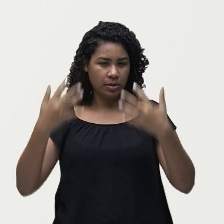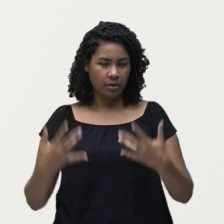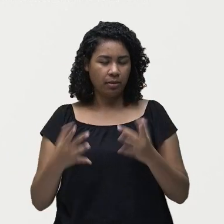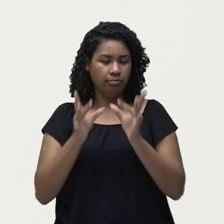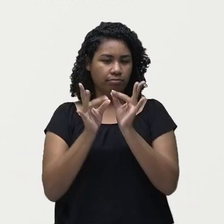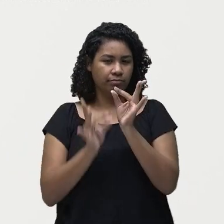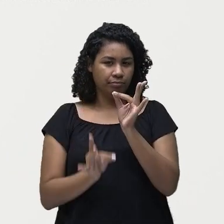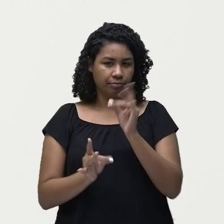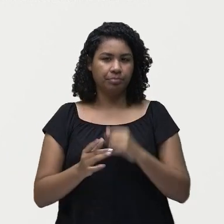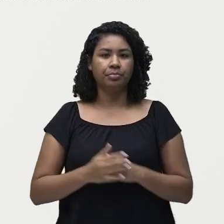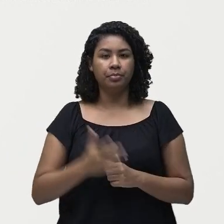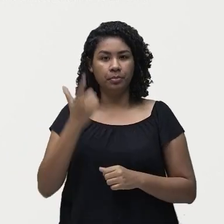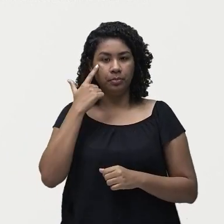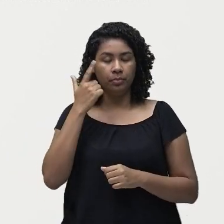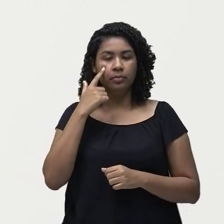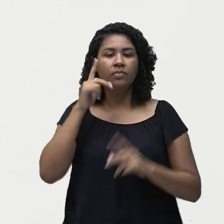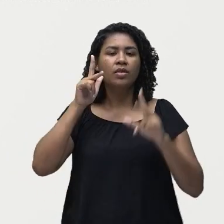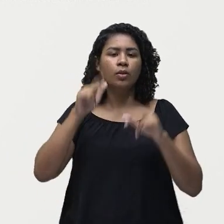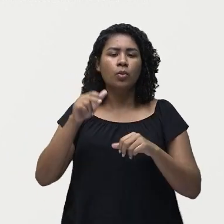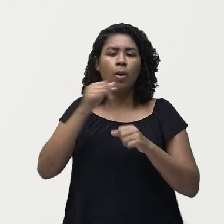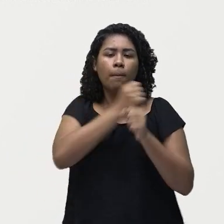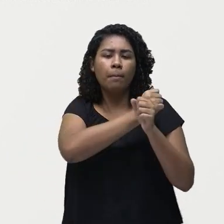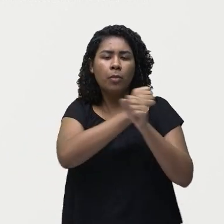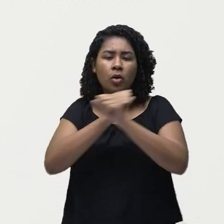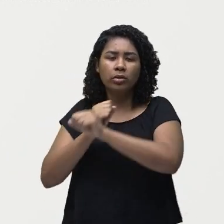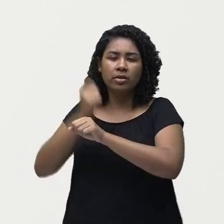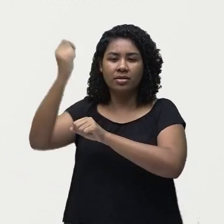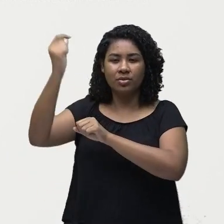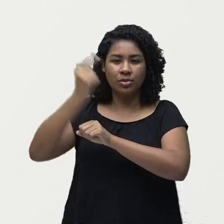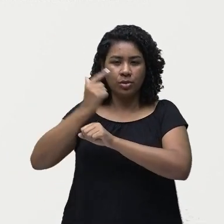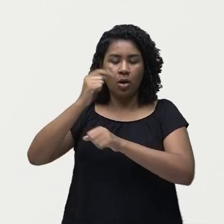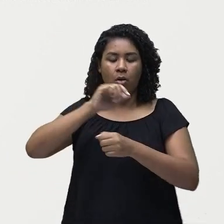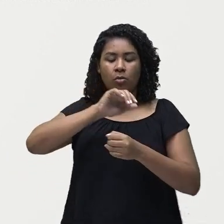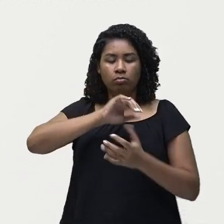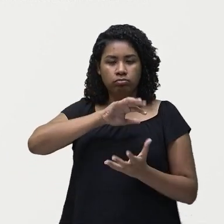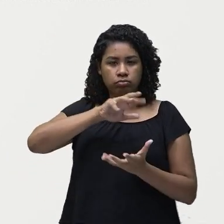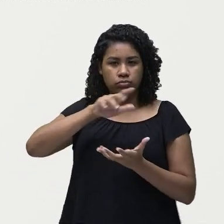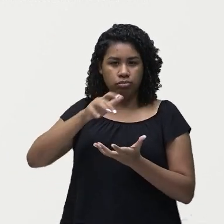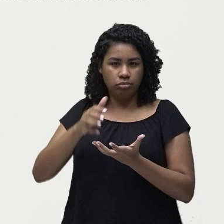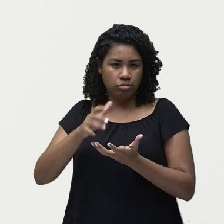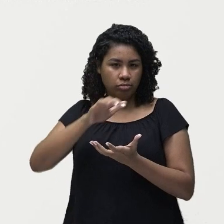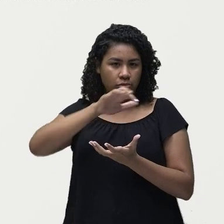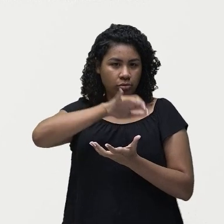solar global de ozônio, ele impede que